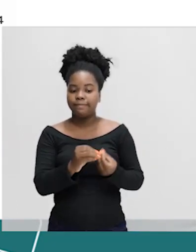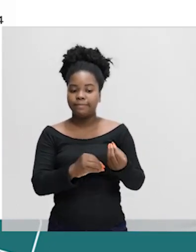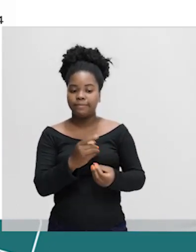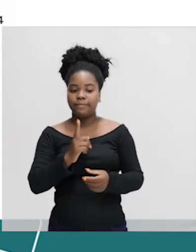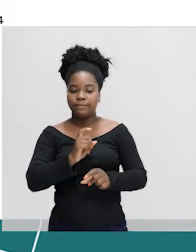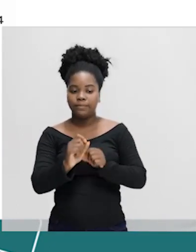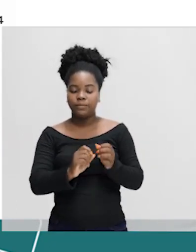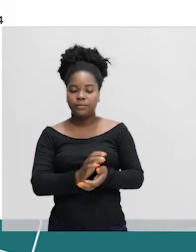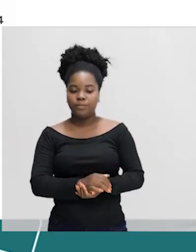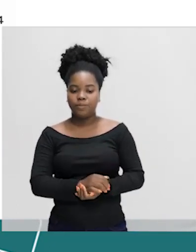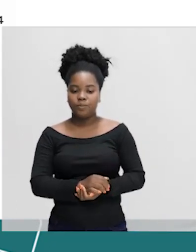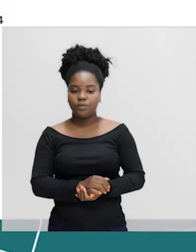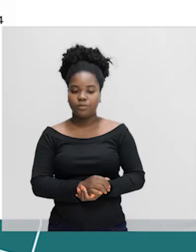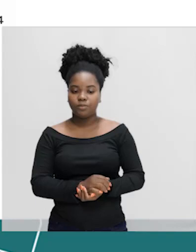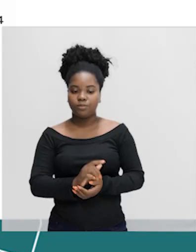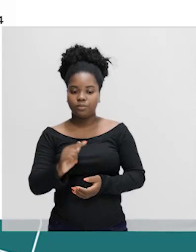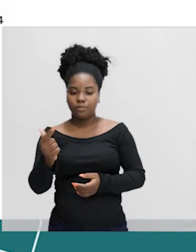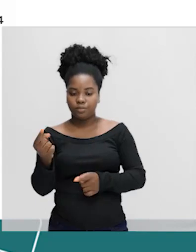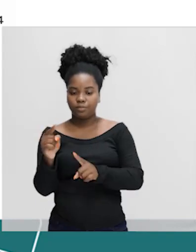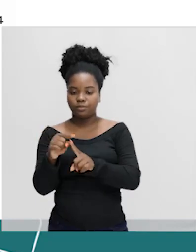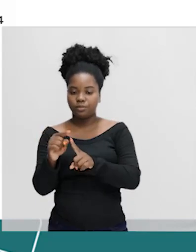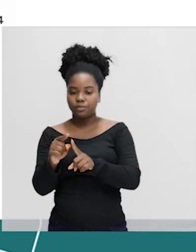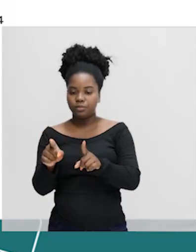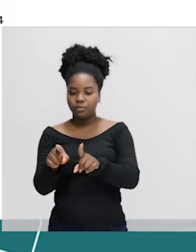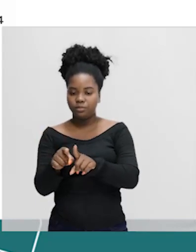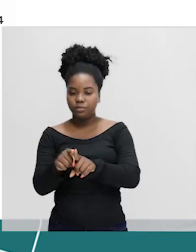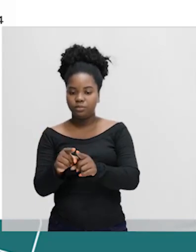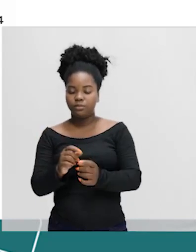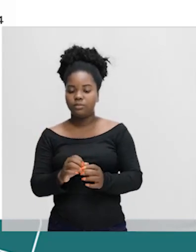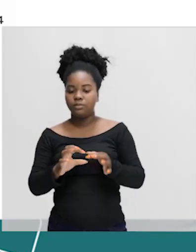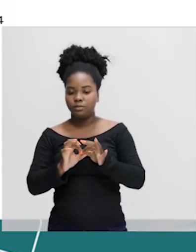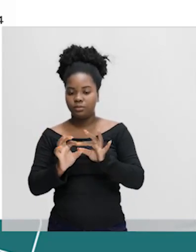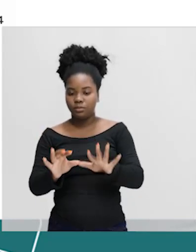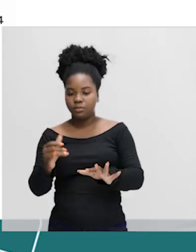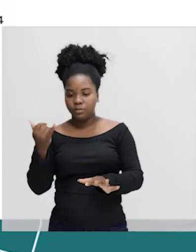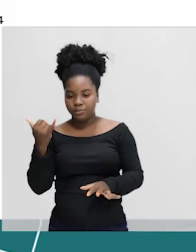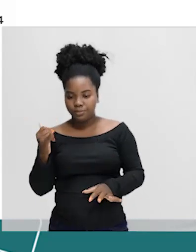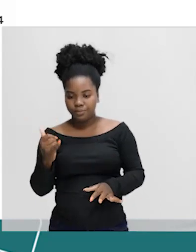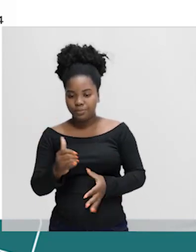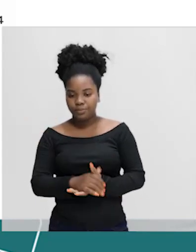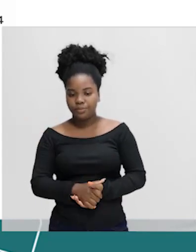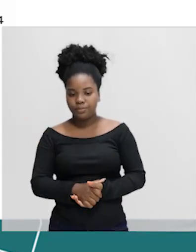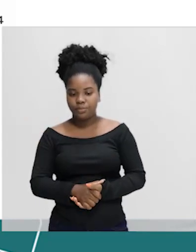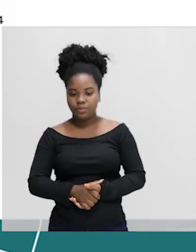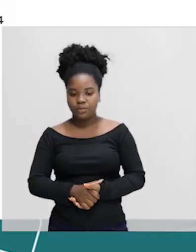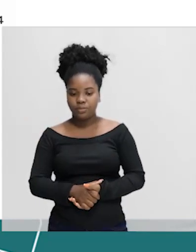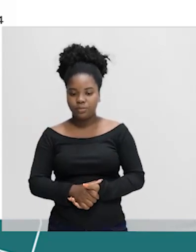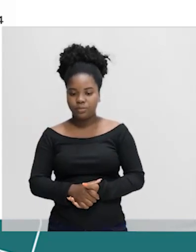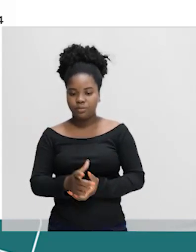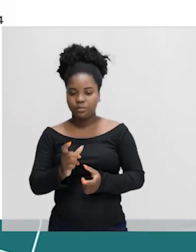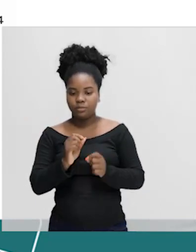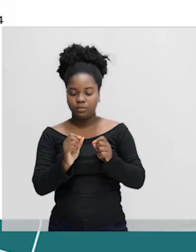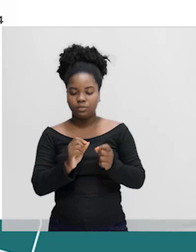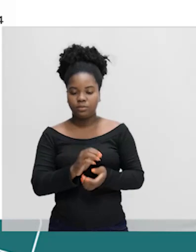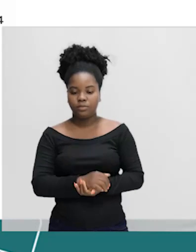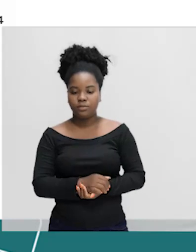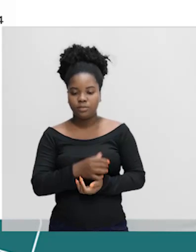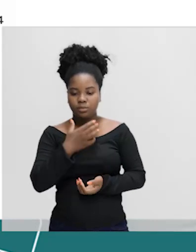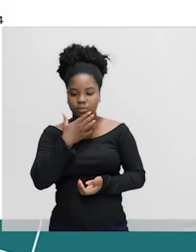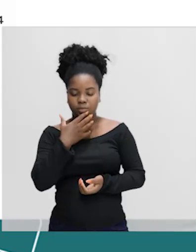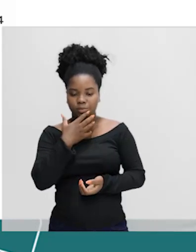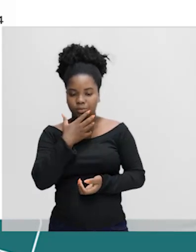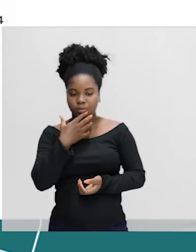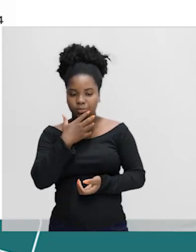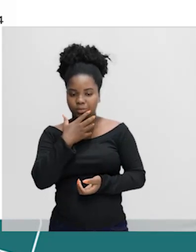temos a formação de outros elementos e a liberação de energia, tá certo? Então eu tenho o quê? Eu tenho,